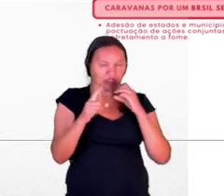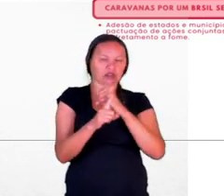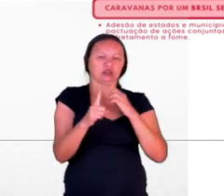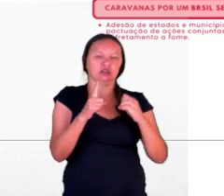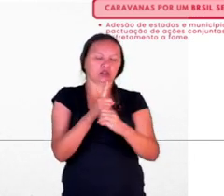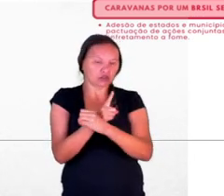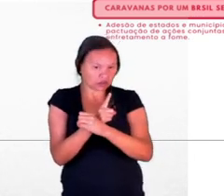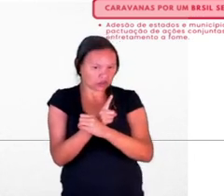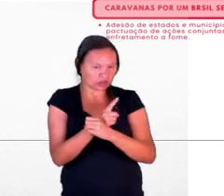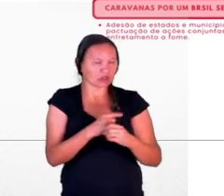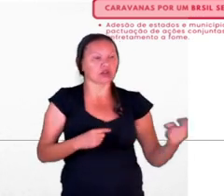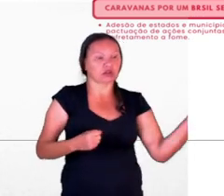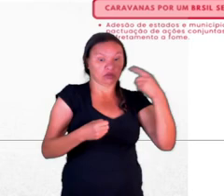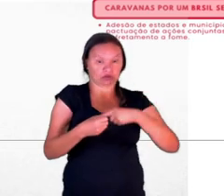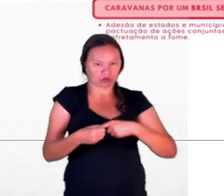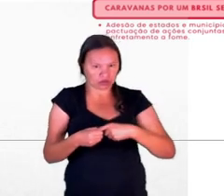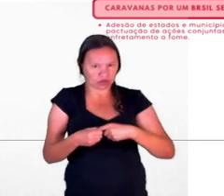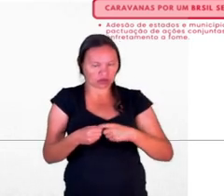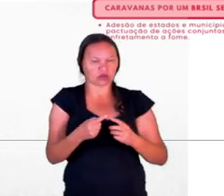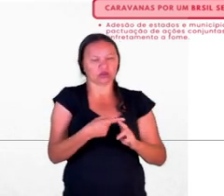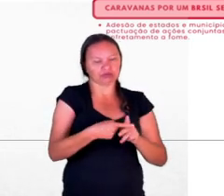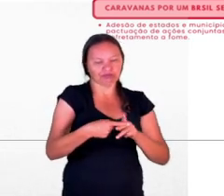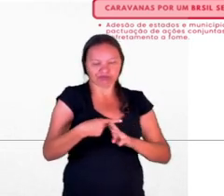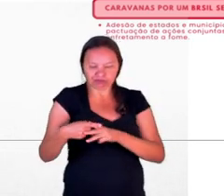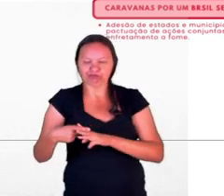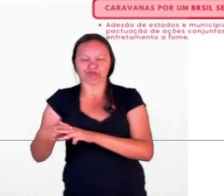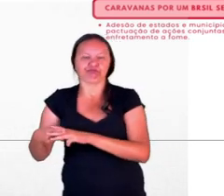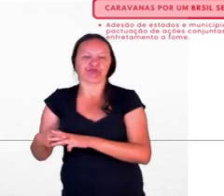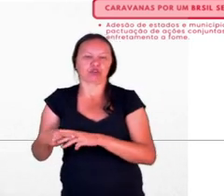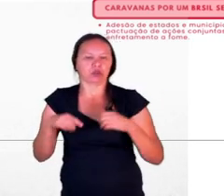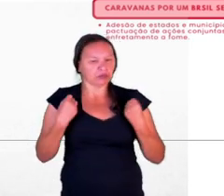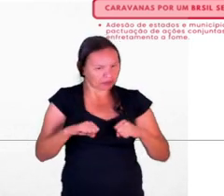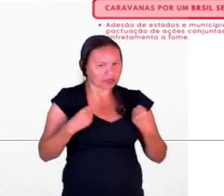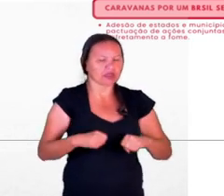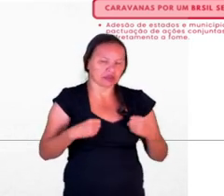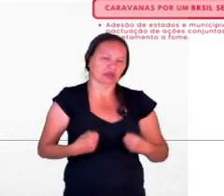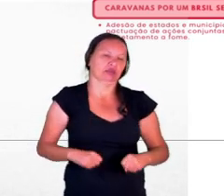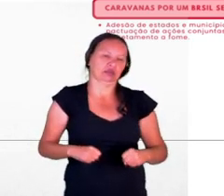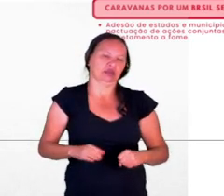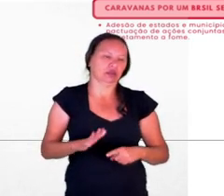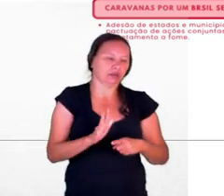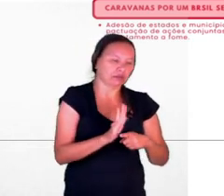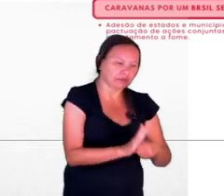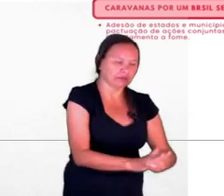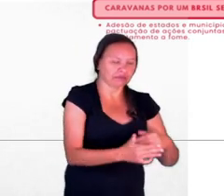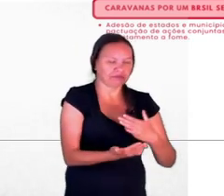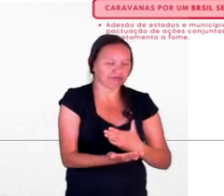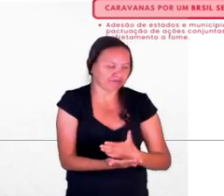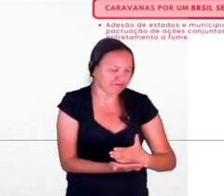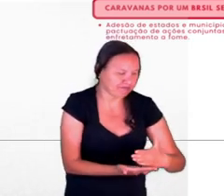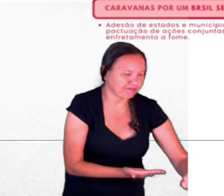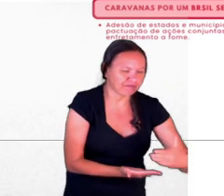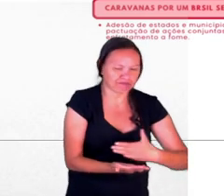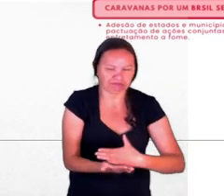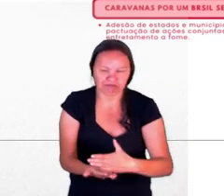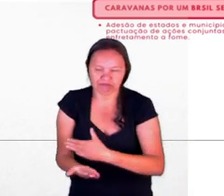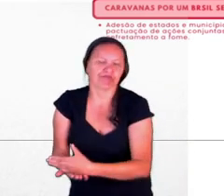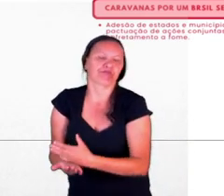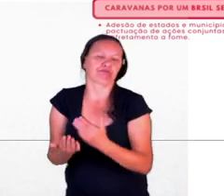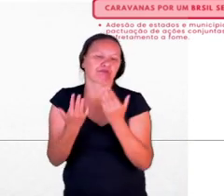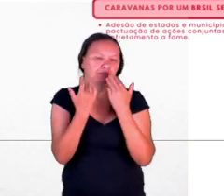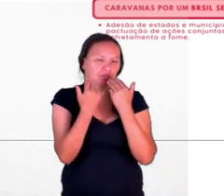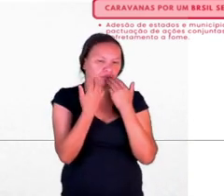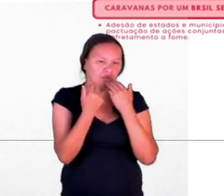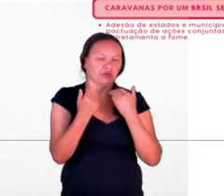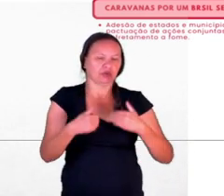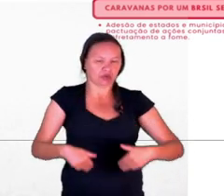civil precisa que as soluções que a gente precisa para realmente endereçar e o problema da fome da insegurança alimentar e